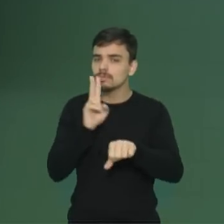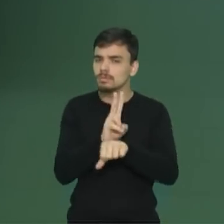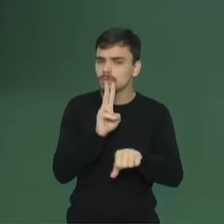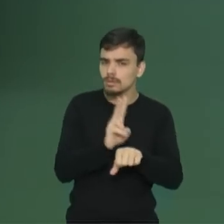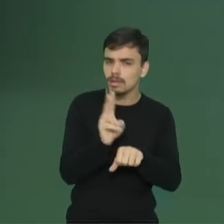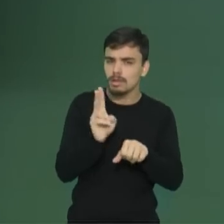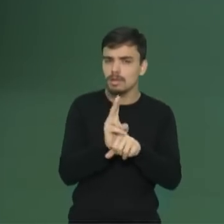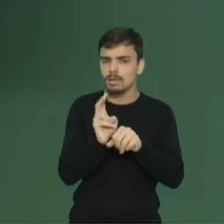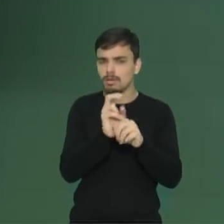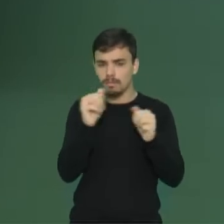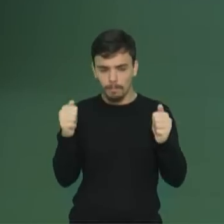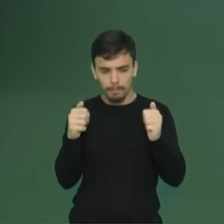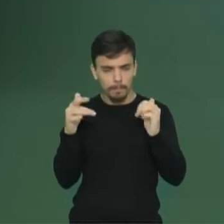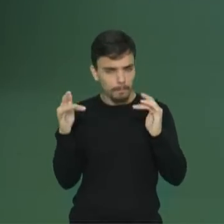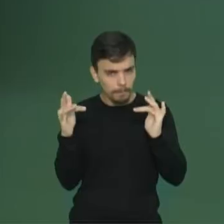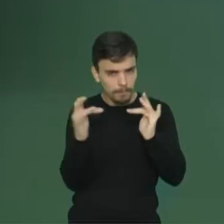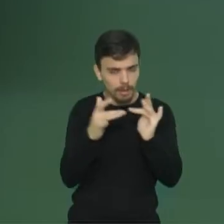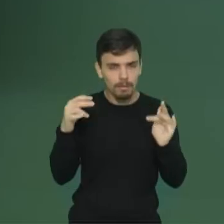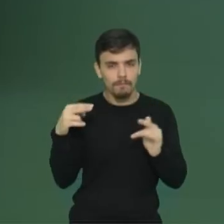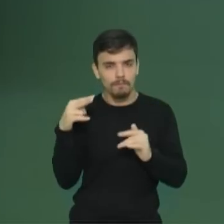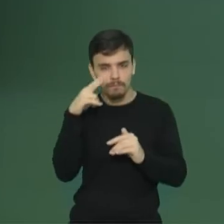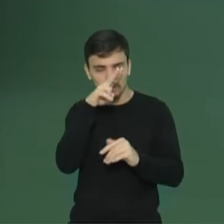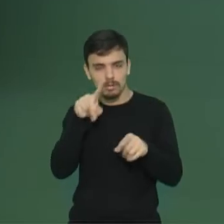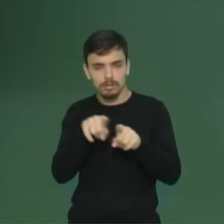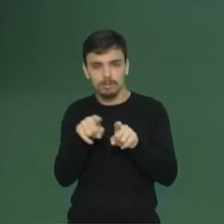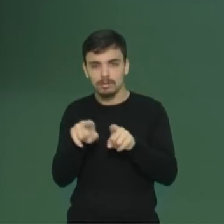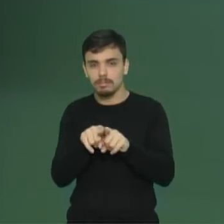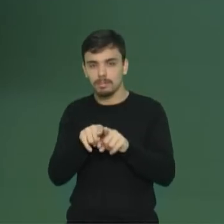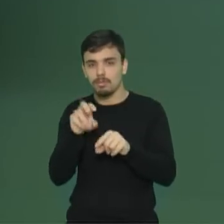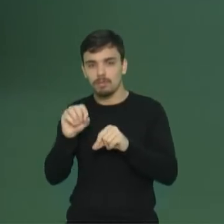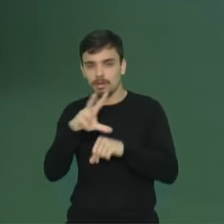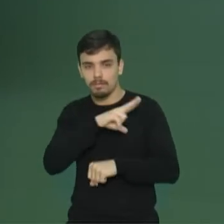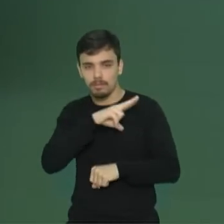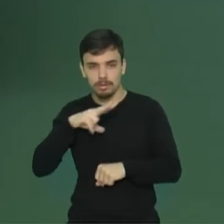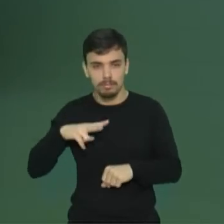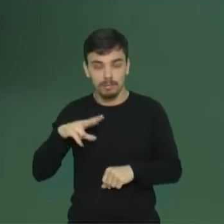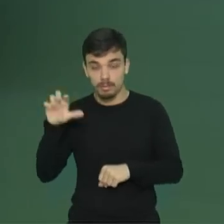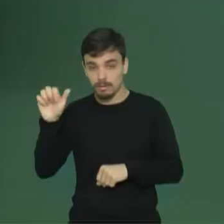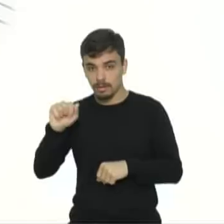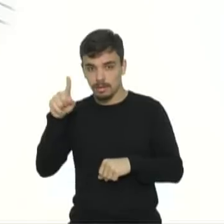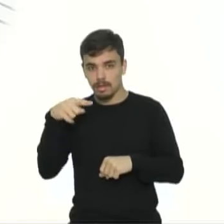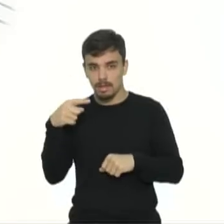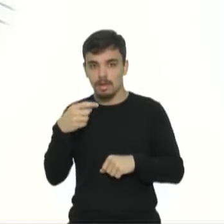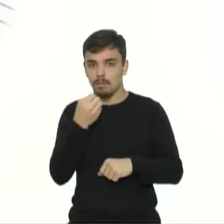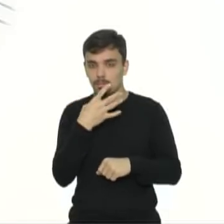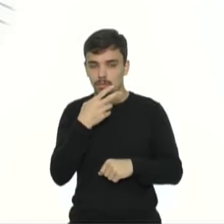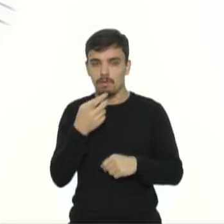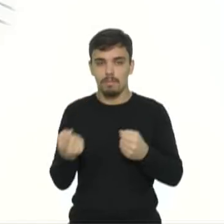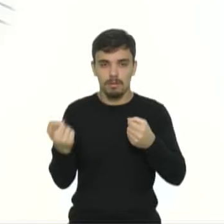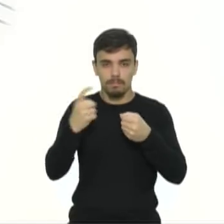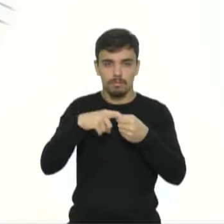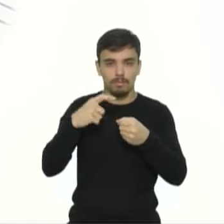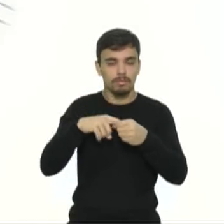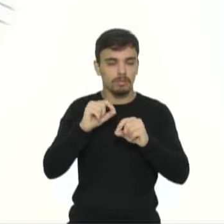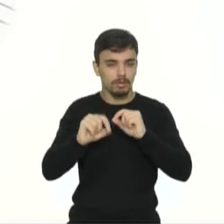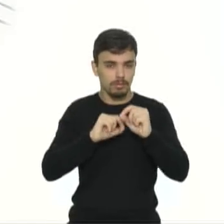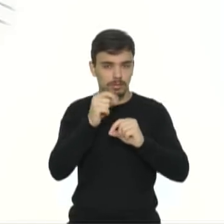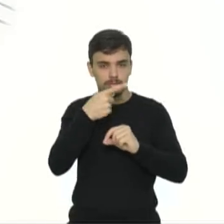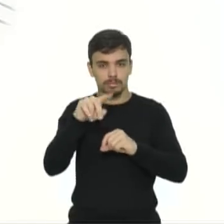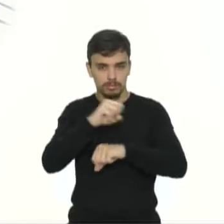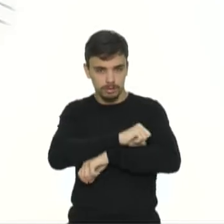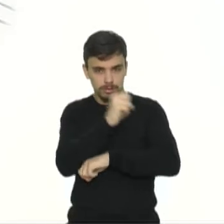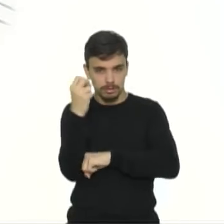fortes, pressão alta, então tem uma boa alimentação. Vitamina A, porque ela é necessária para renovar a retina. Tudo isso para a sua janela ficar